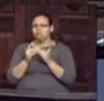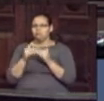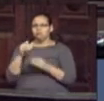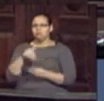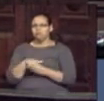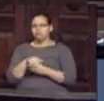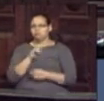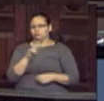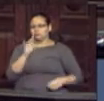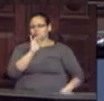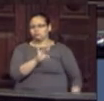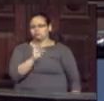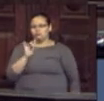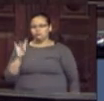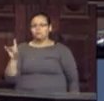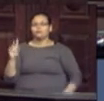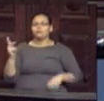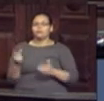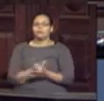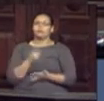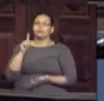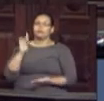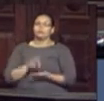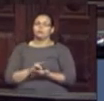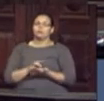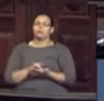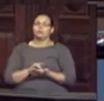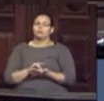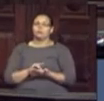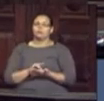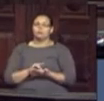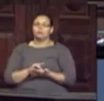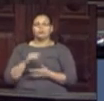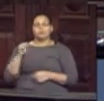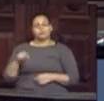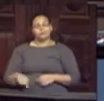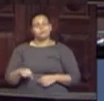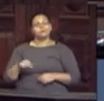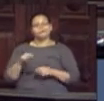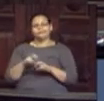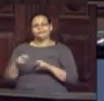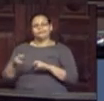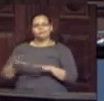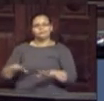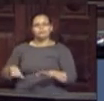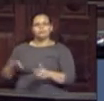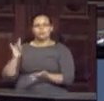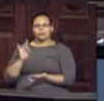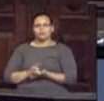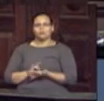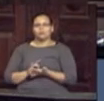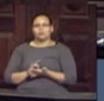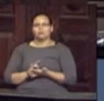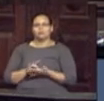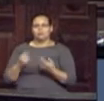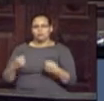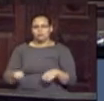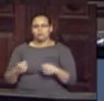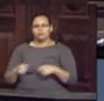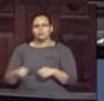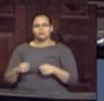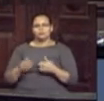votação nominal. Acontece que a realidade desabou sobre nós aqui no plenário. A realidade precisa prevalecer. Que